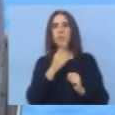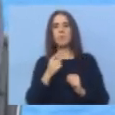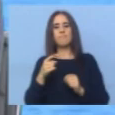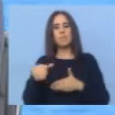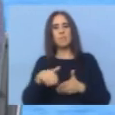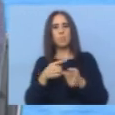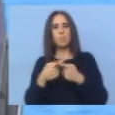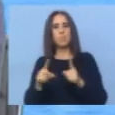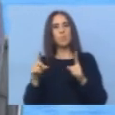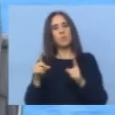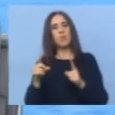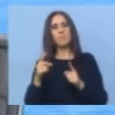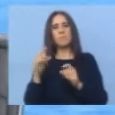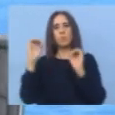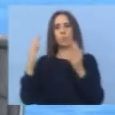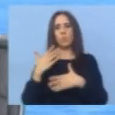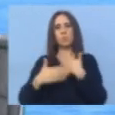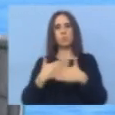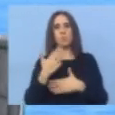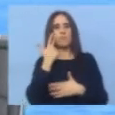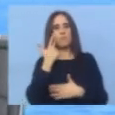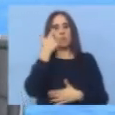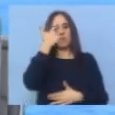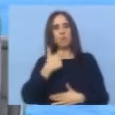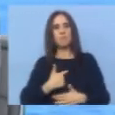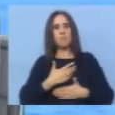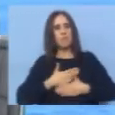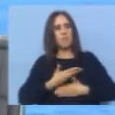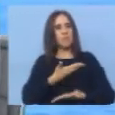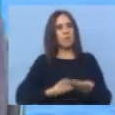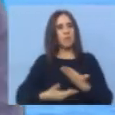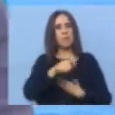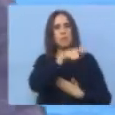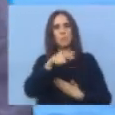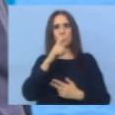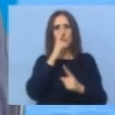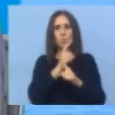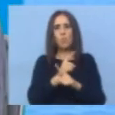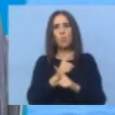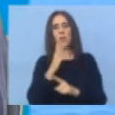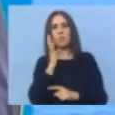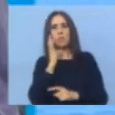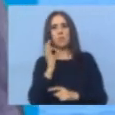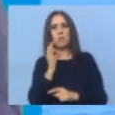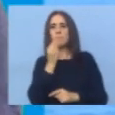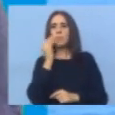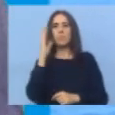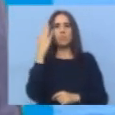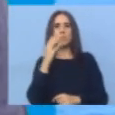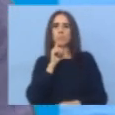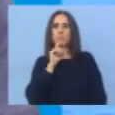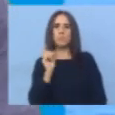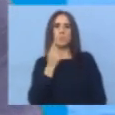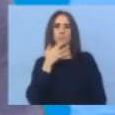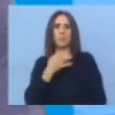é a dinâmica do dom, ou seja, viver dando-se aos outros, procurando um bem comum, procurando o melhor bem possível para